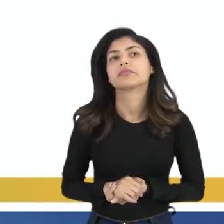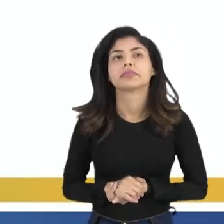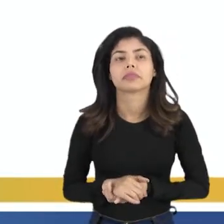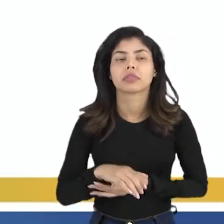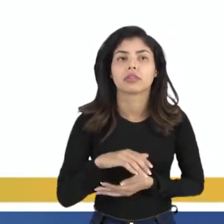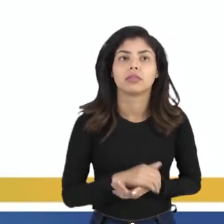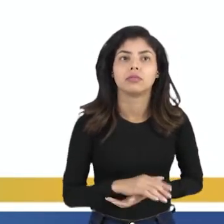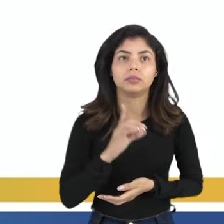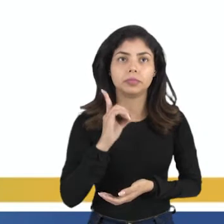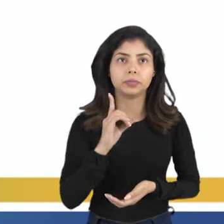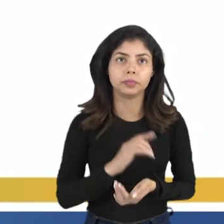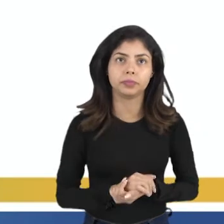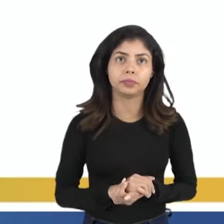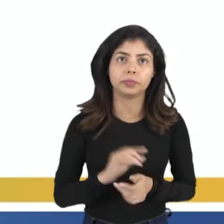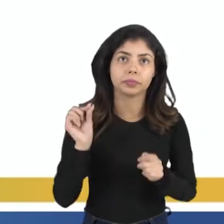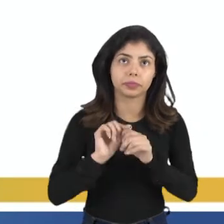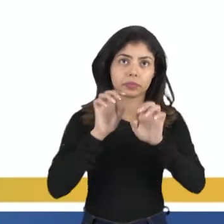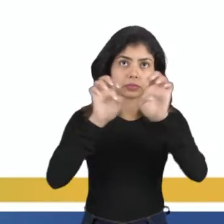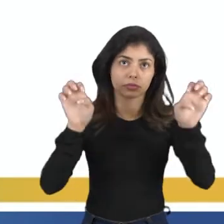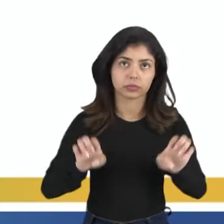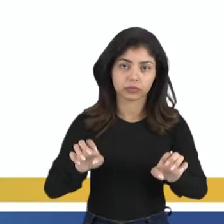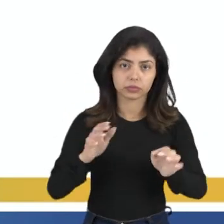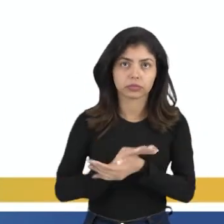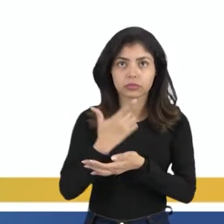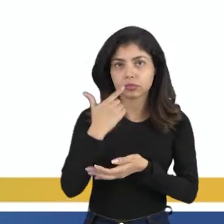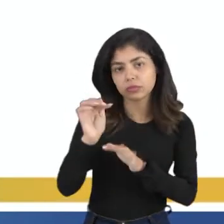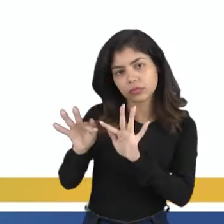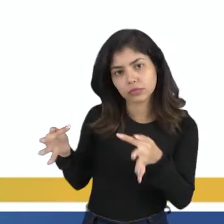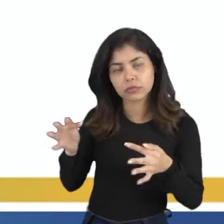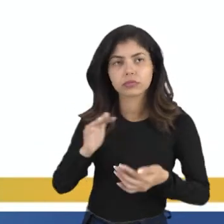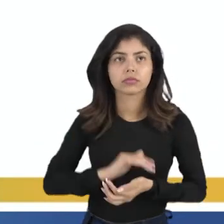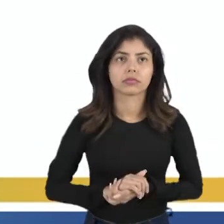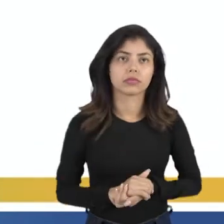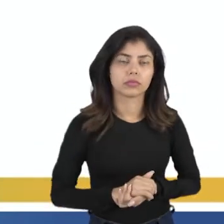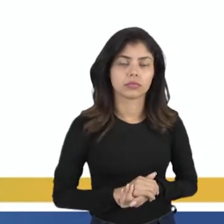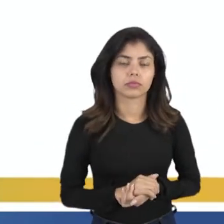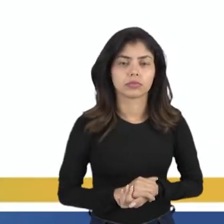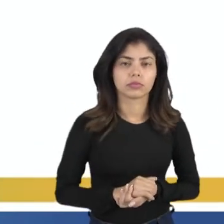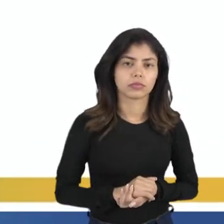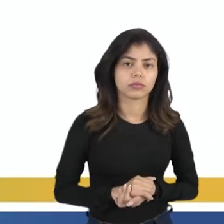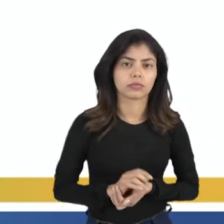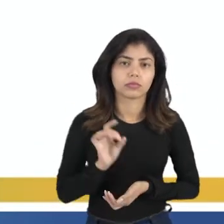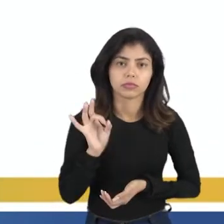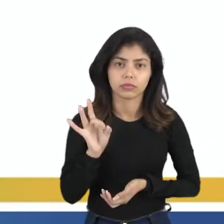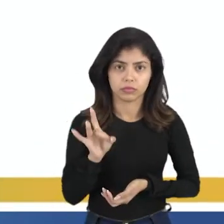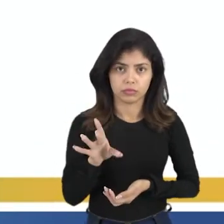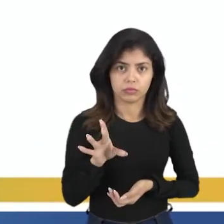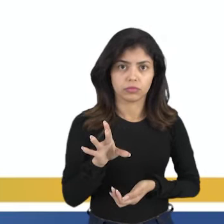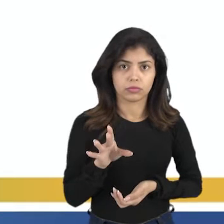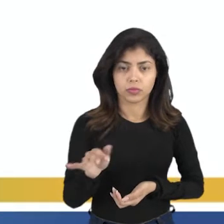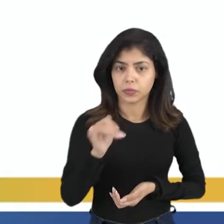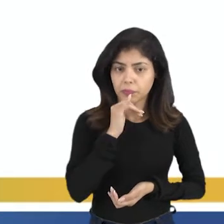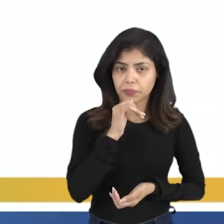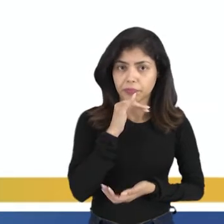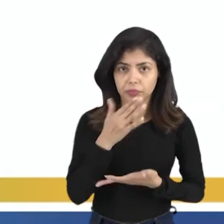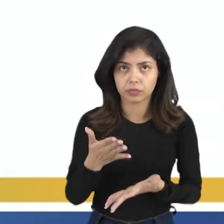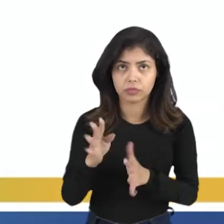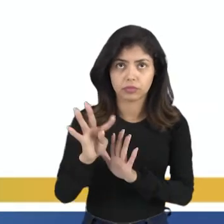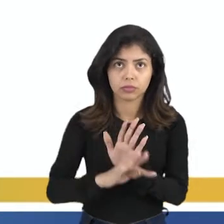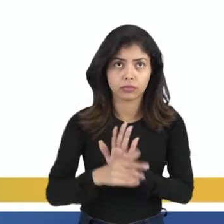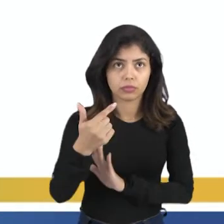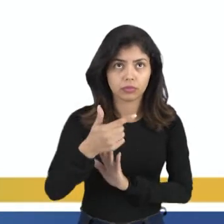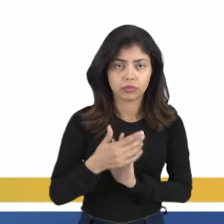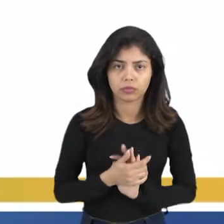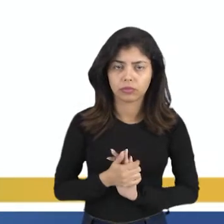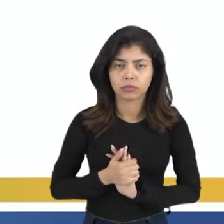lá para a letra D. Recorrendo a uma estrutura linguística simples. É só essa exemplificação no texto